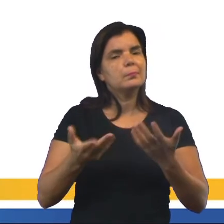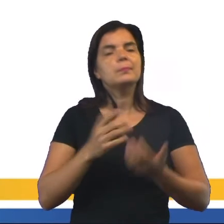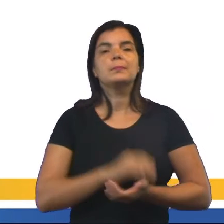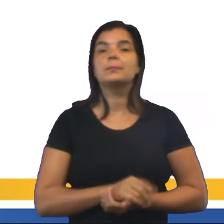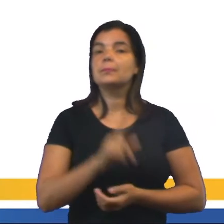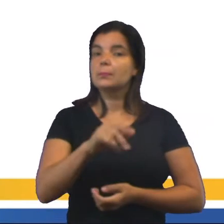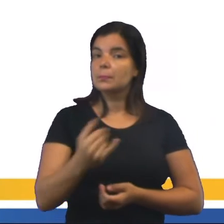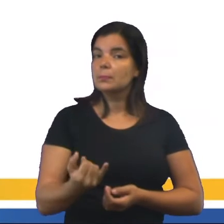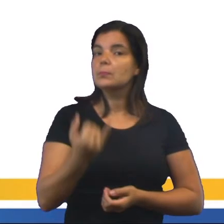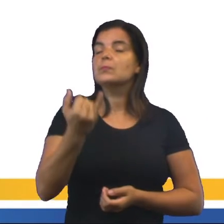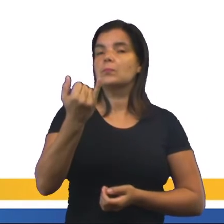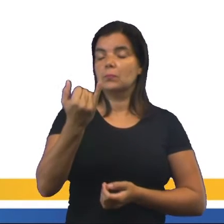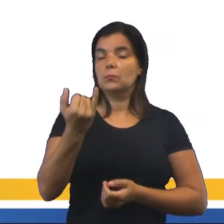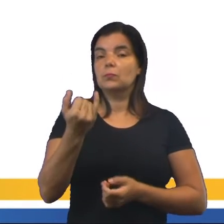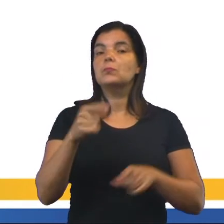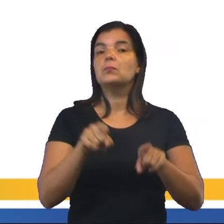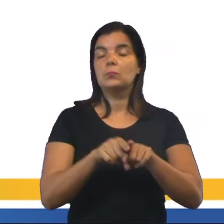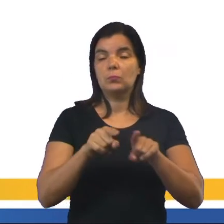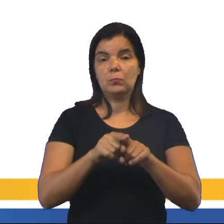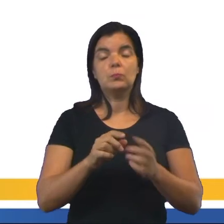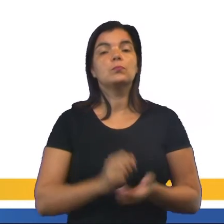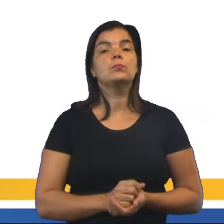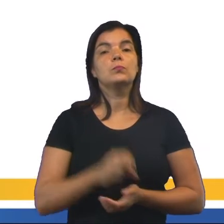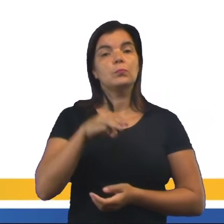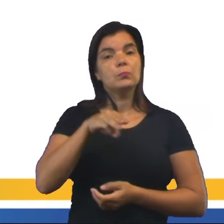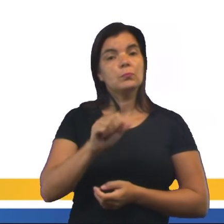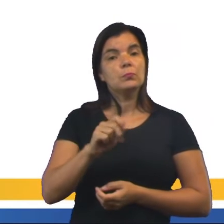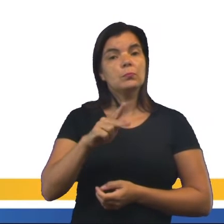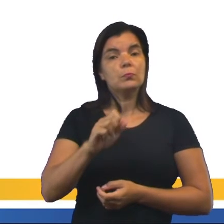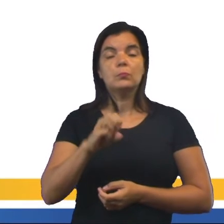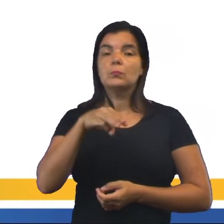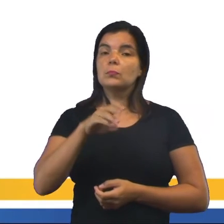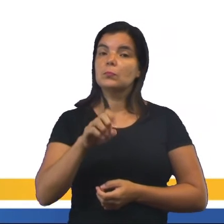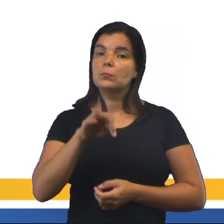É interessante pontuar que o mapa mental